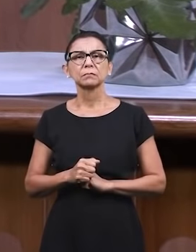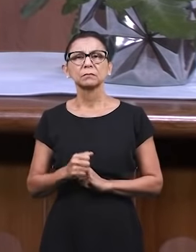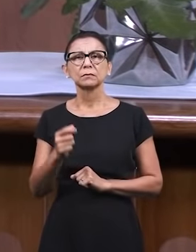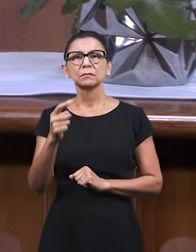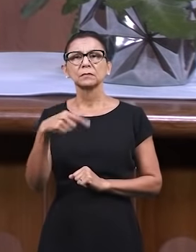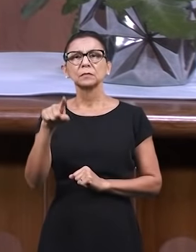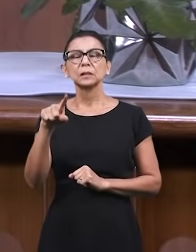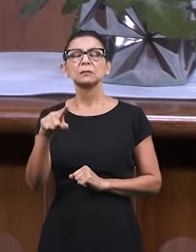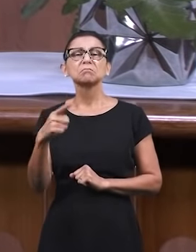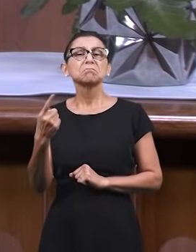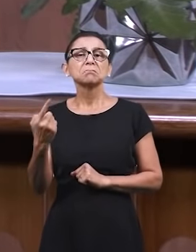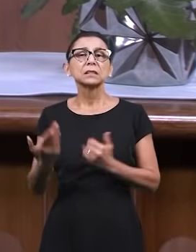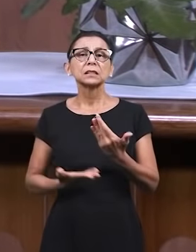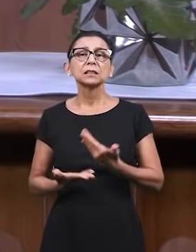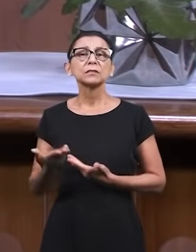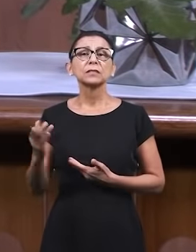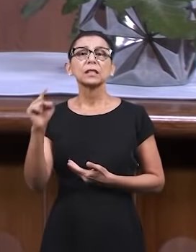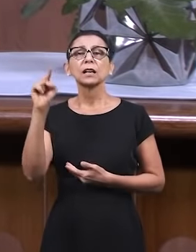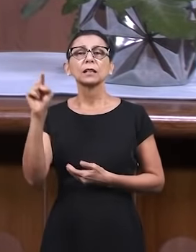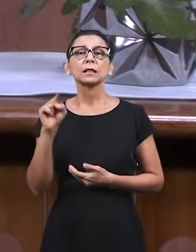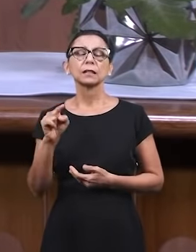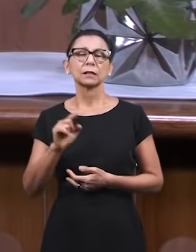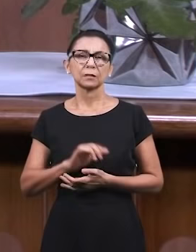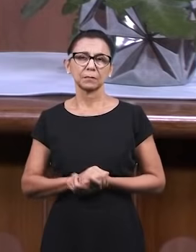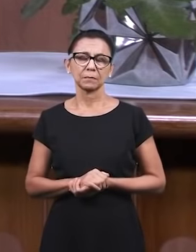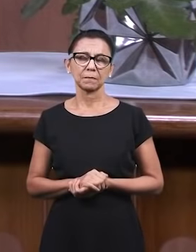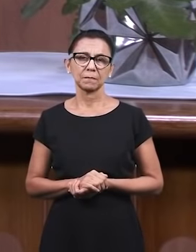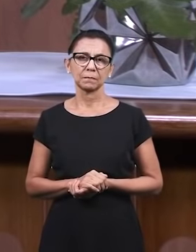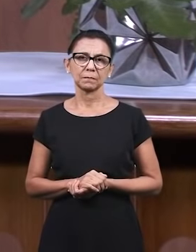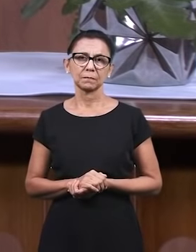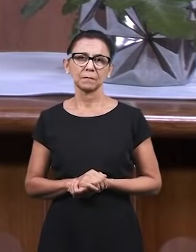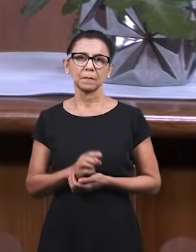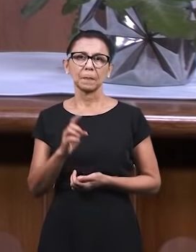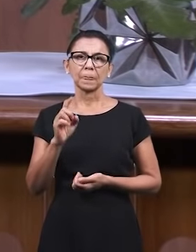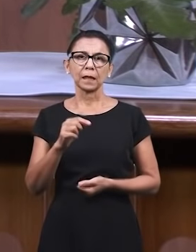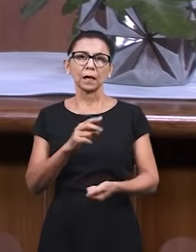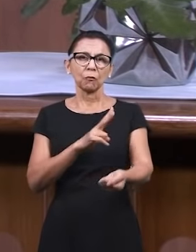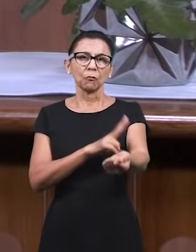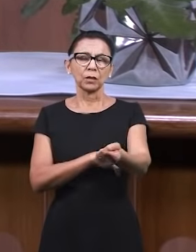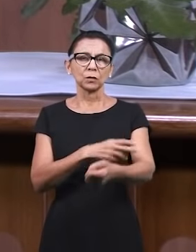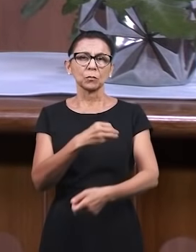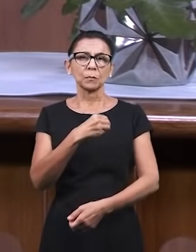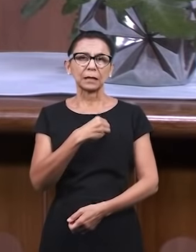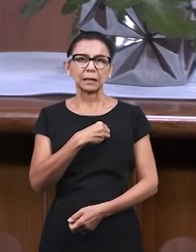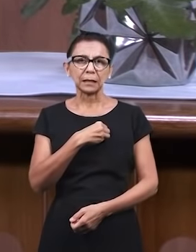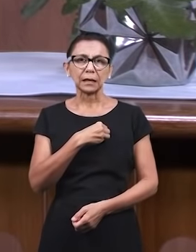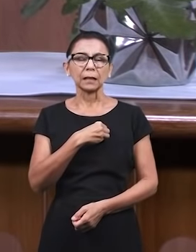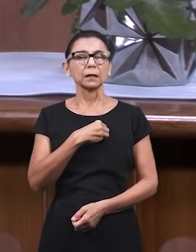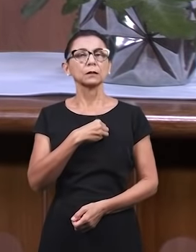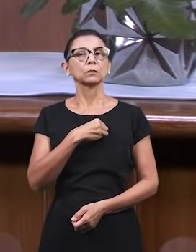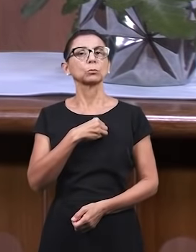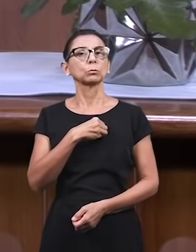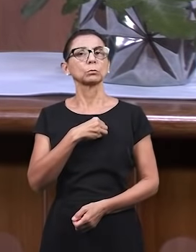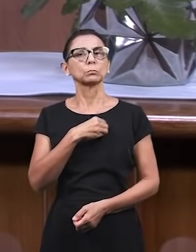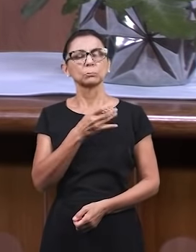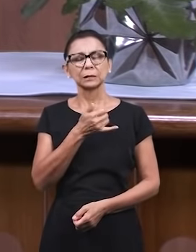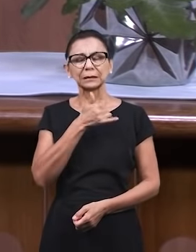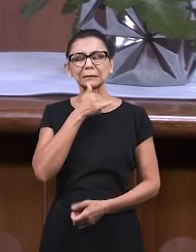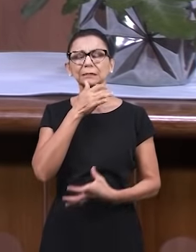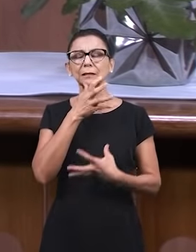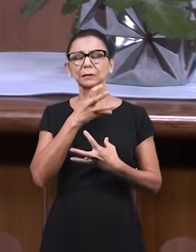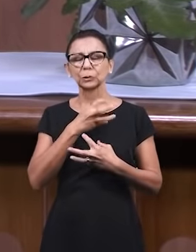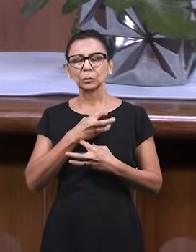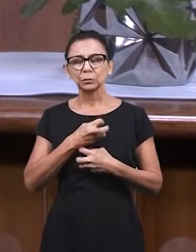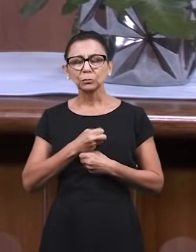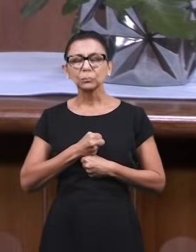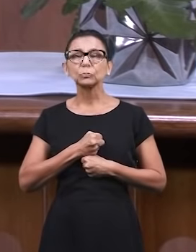Quem nos tirou deste mundo, do vício, do pecado, da tristeza,